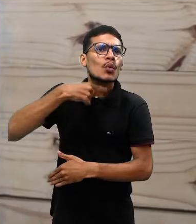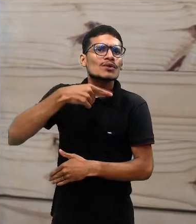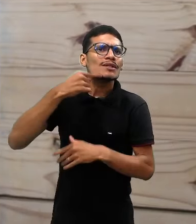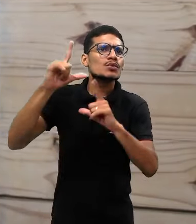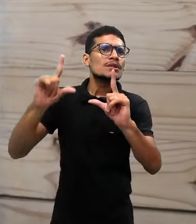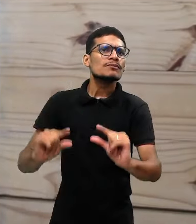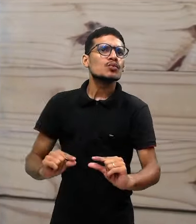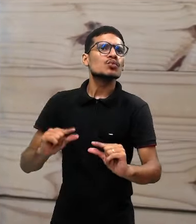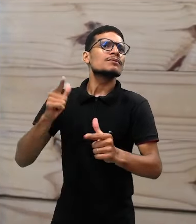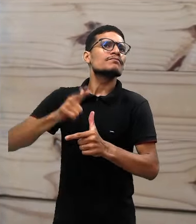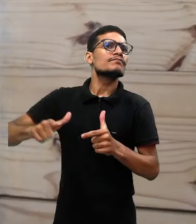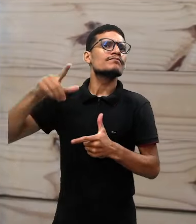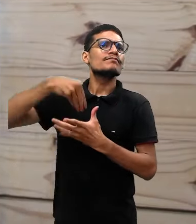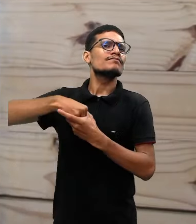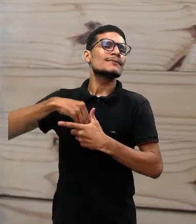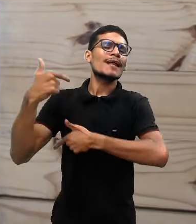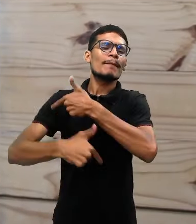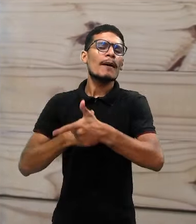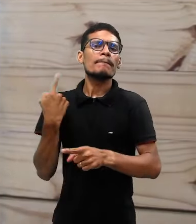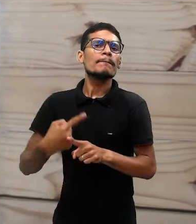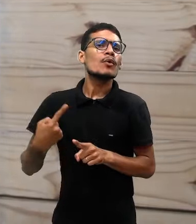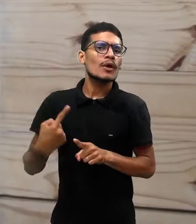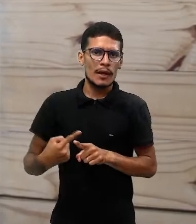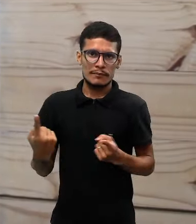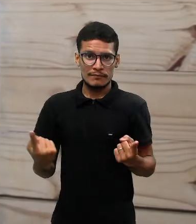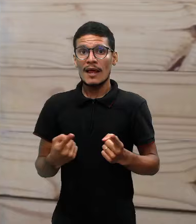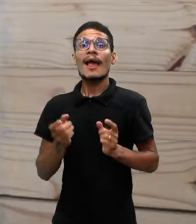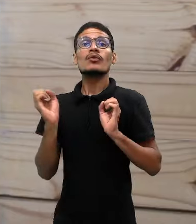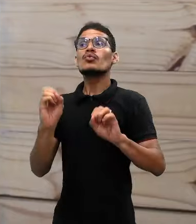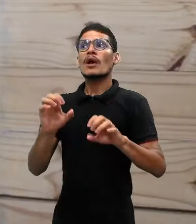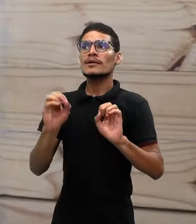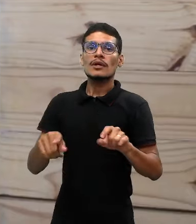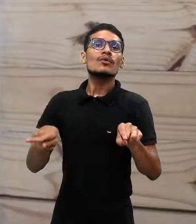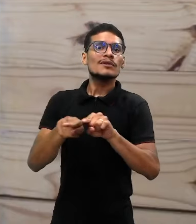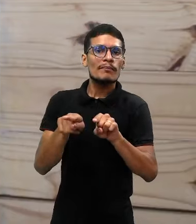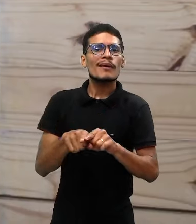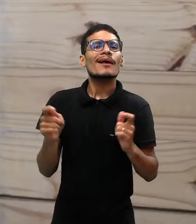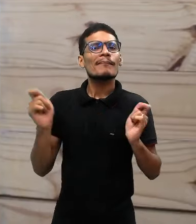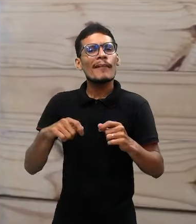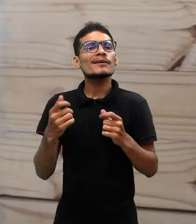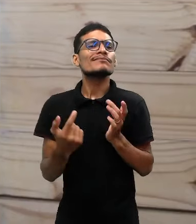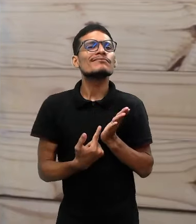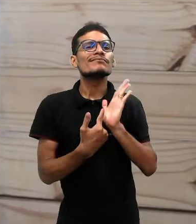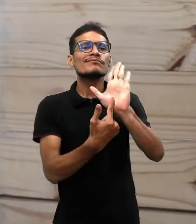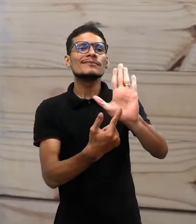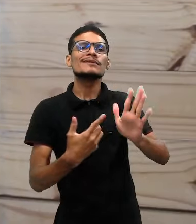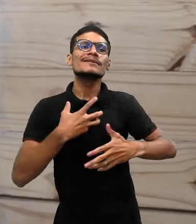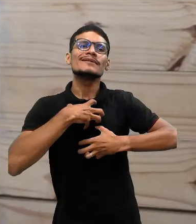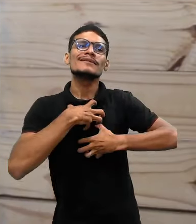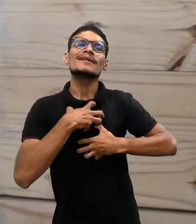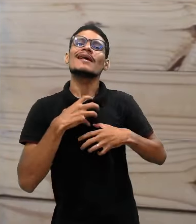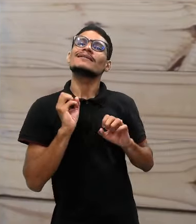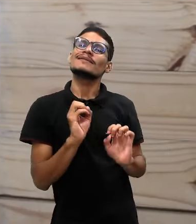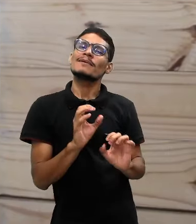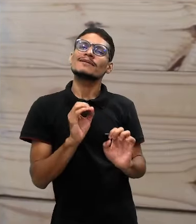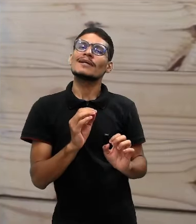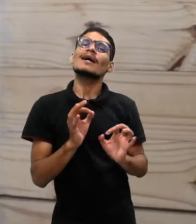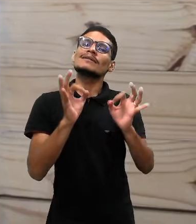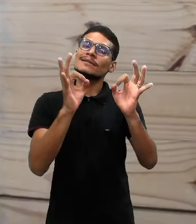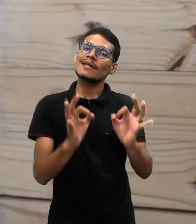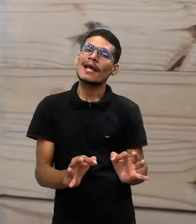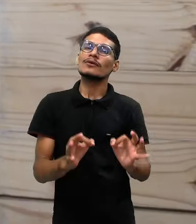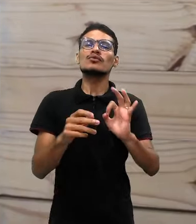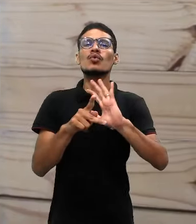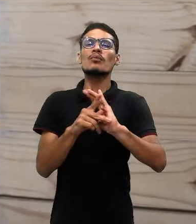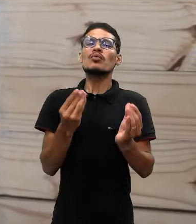números de acidentes? E a educação, ela sensibiliza bastante para o correto uso dos